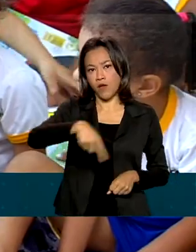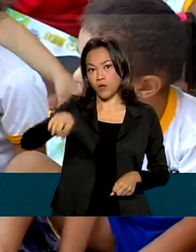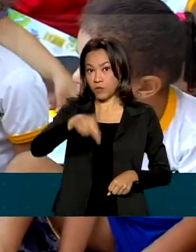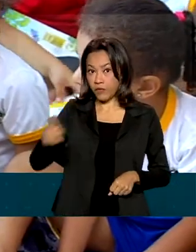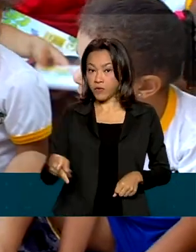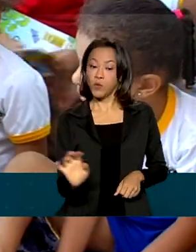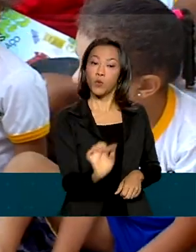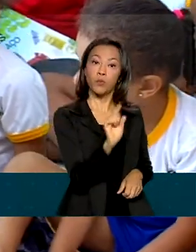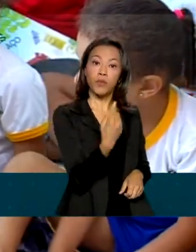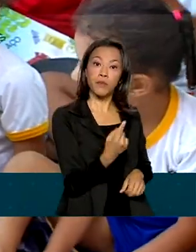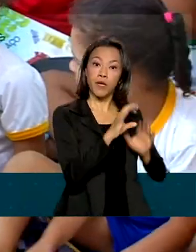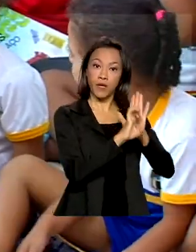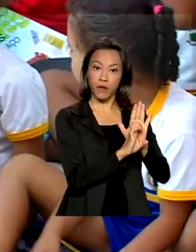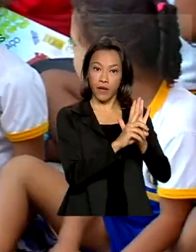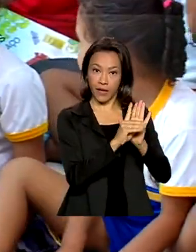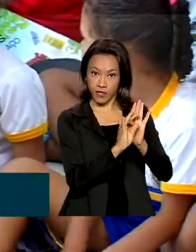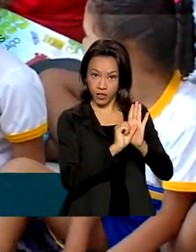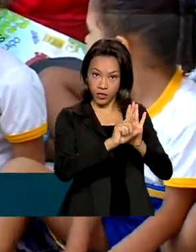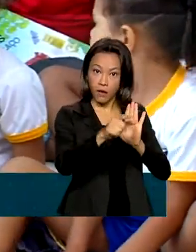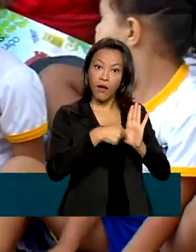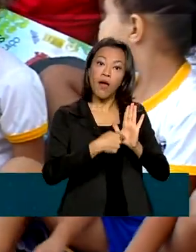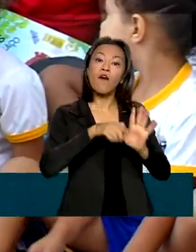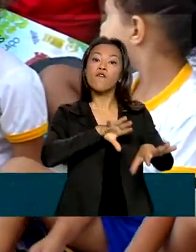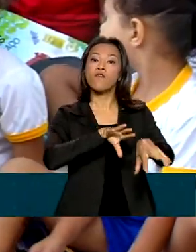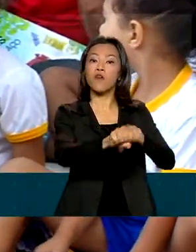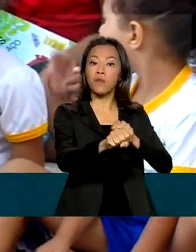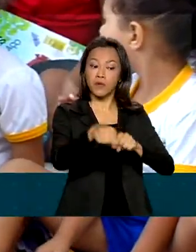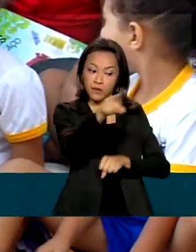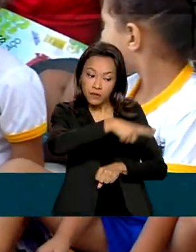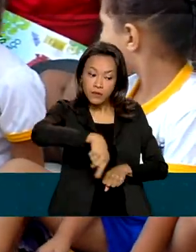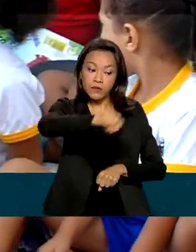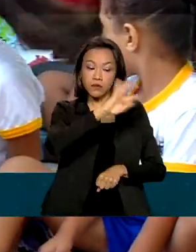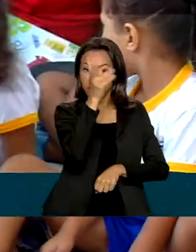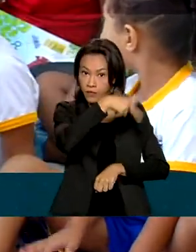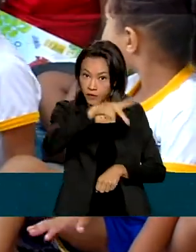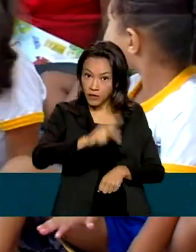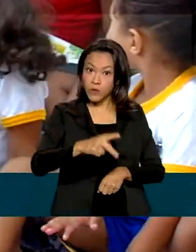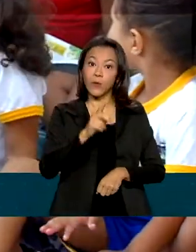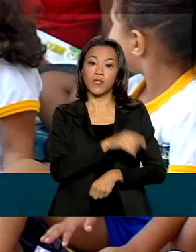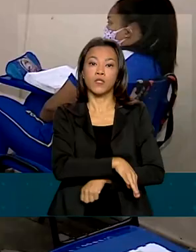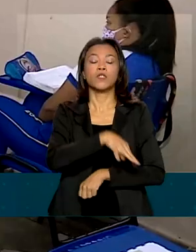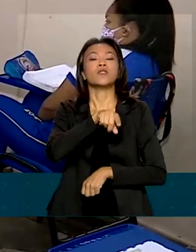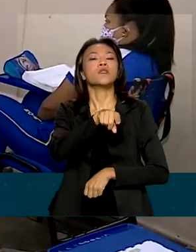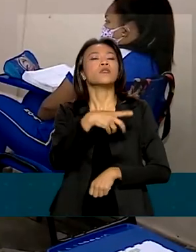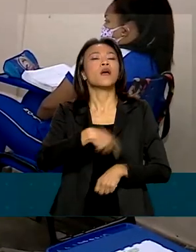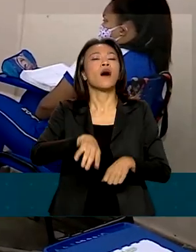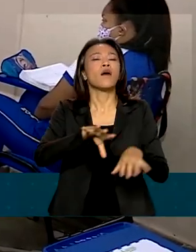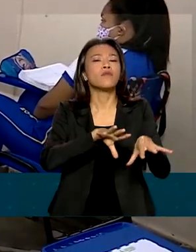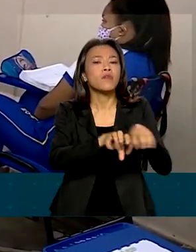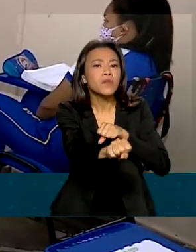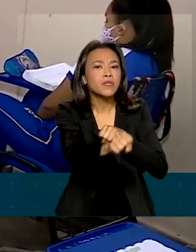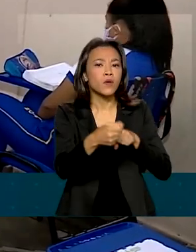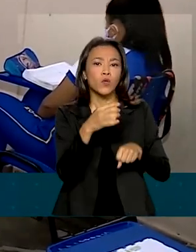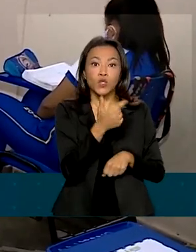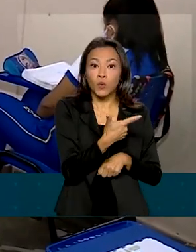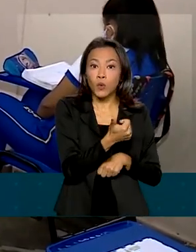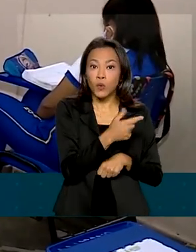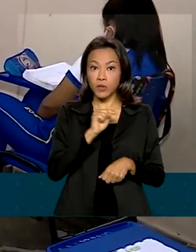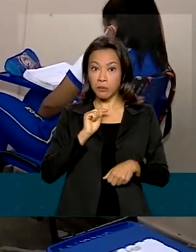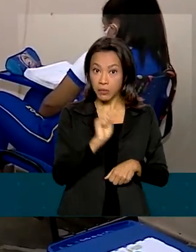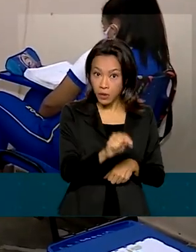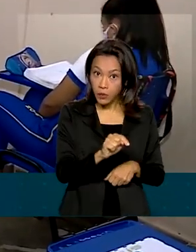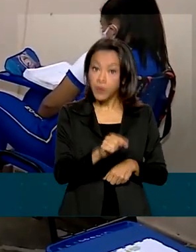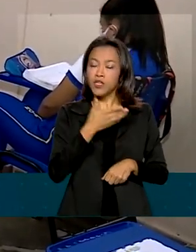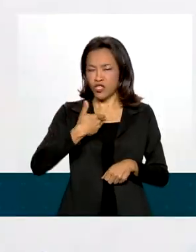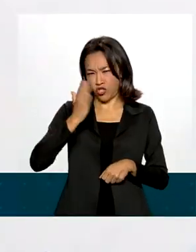edital é do Programa Nacional de Formação de Professores da Educação Básica. São 12 mil vagas para professores que já dão